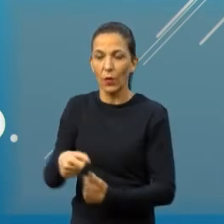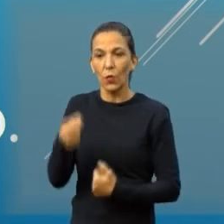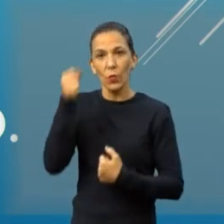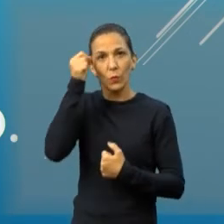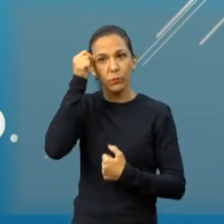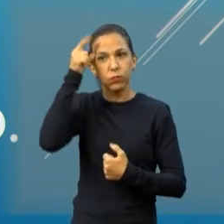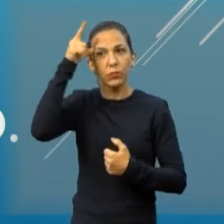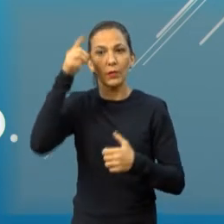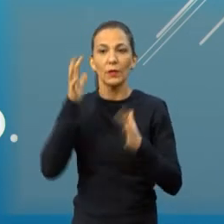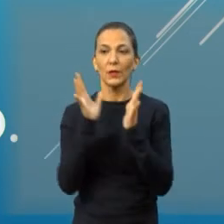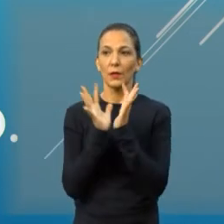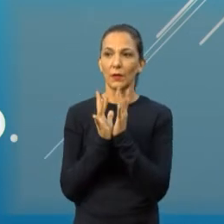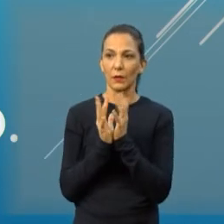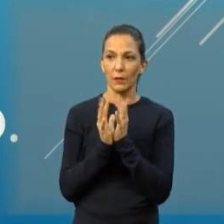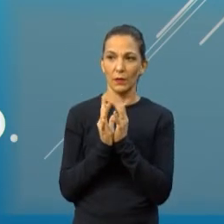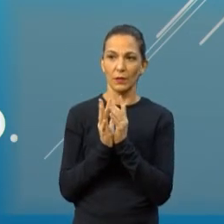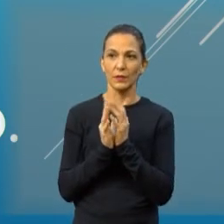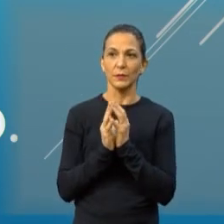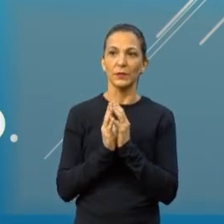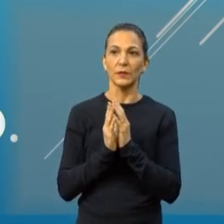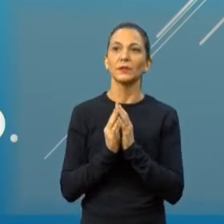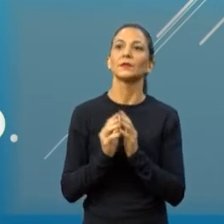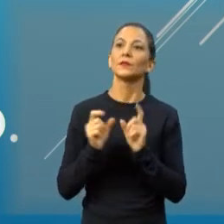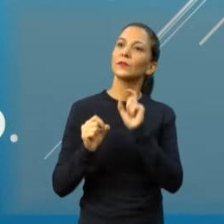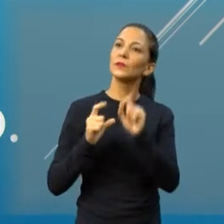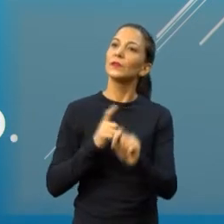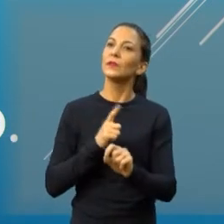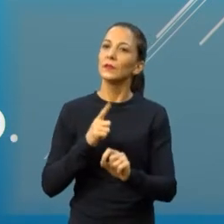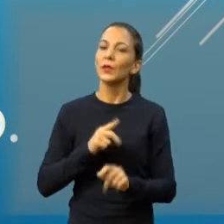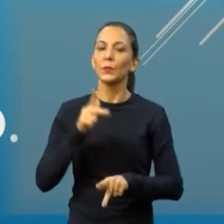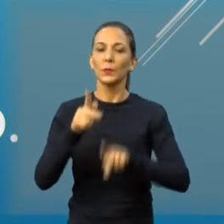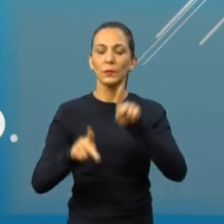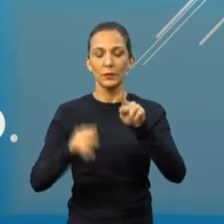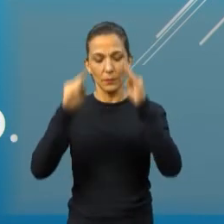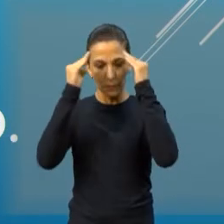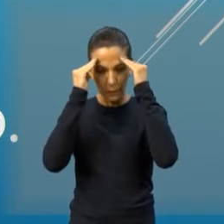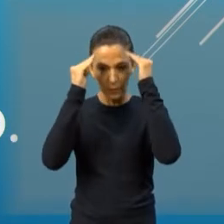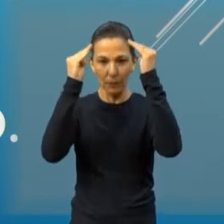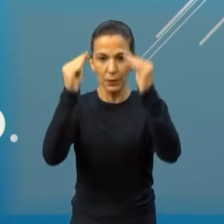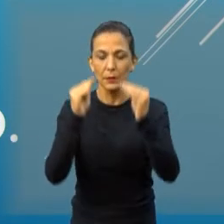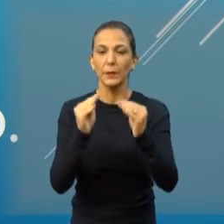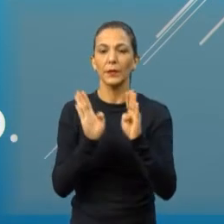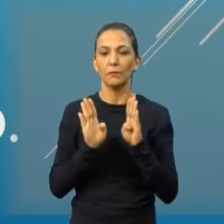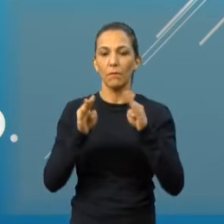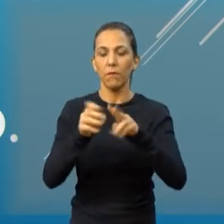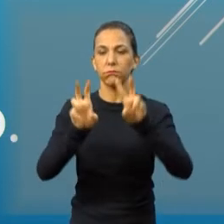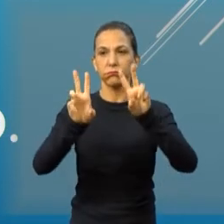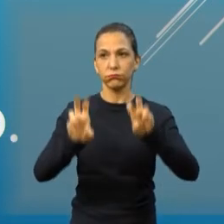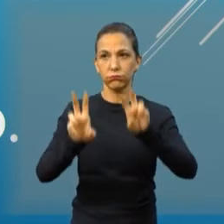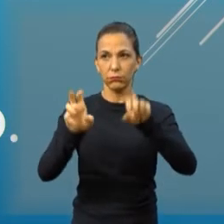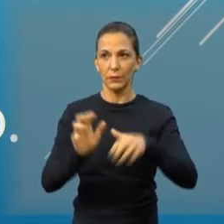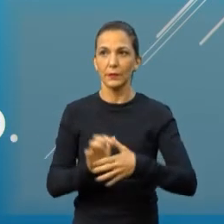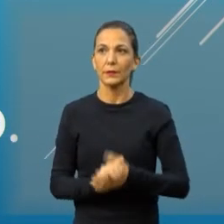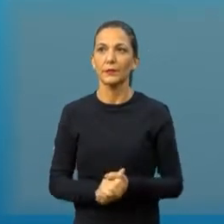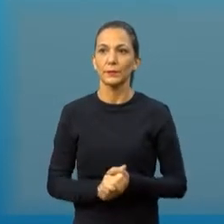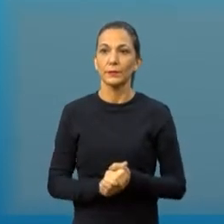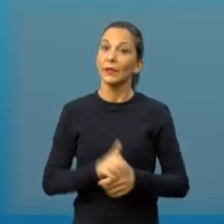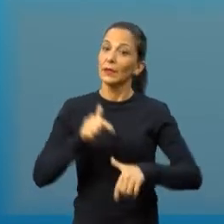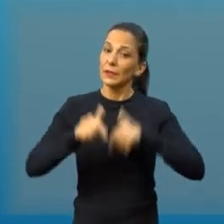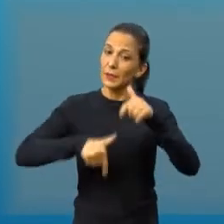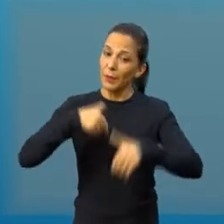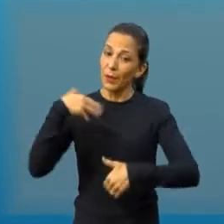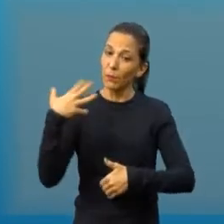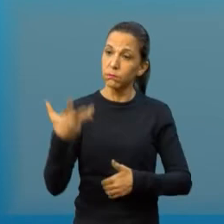vários vereadores assim também com a população que merece respeito por essa grande causa e o nosso trabalho não